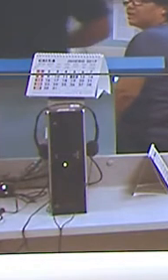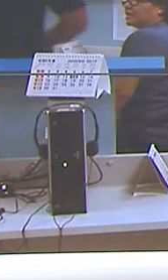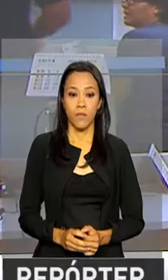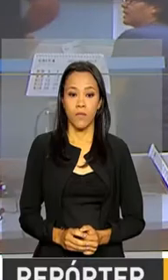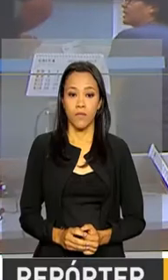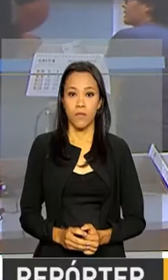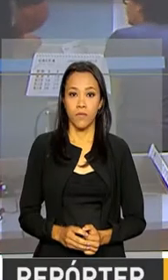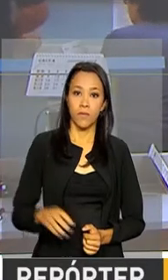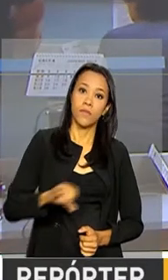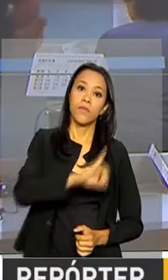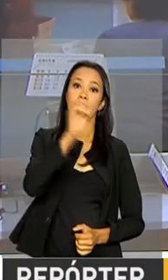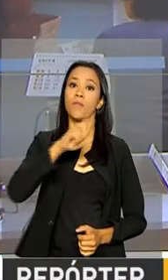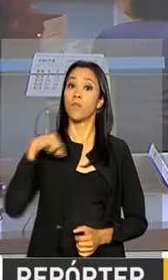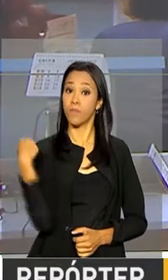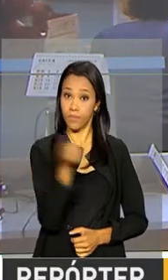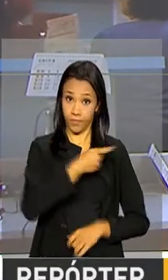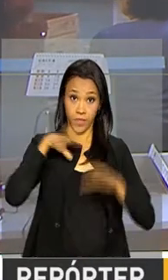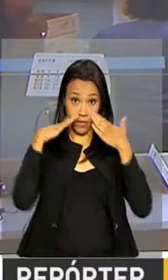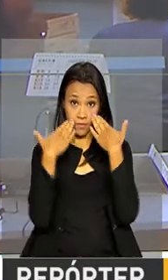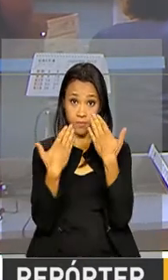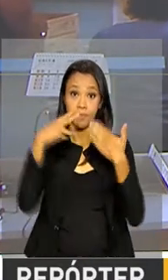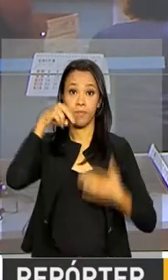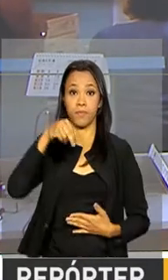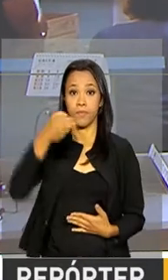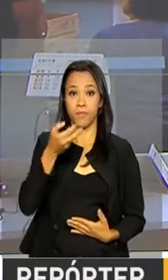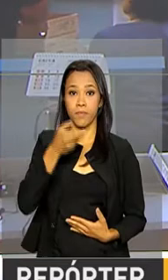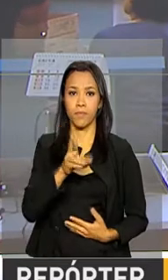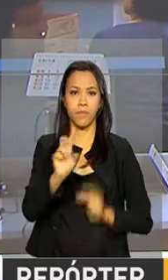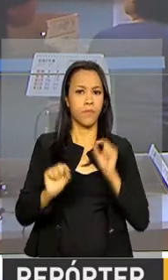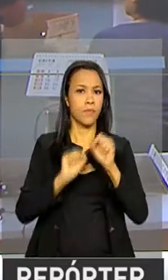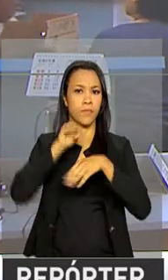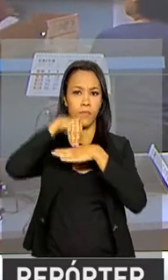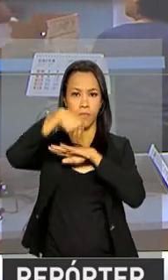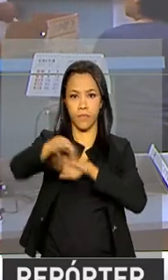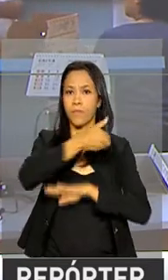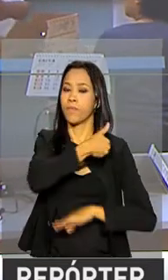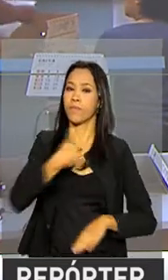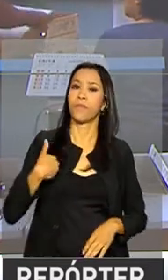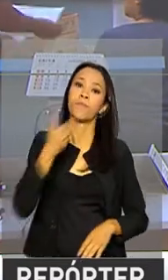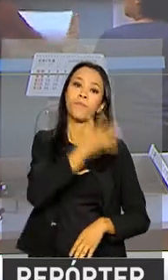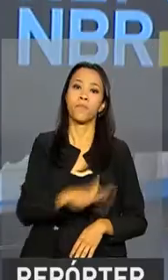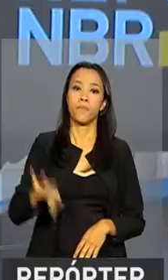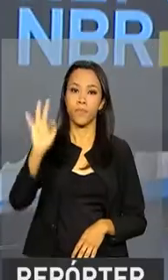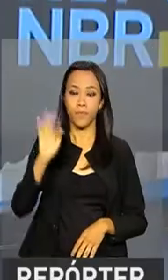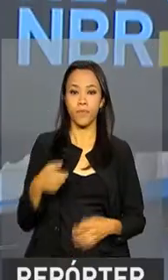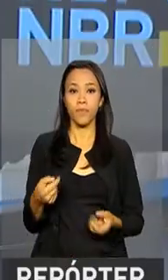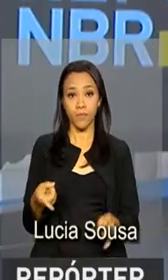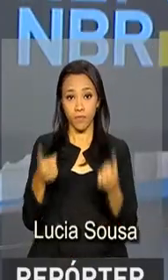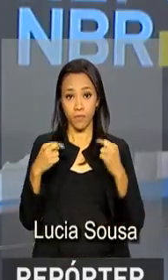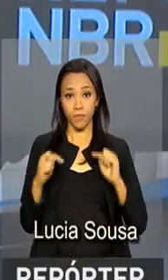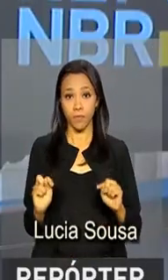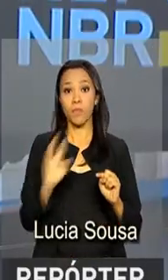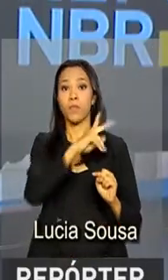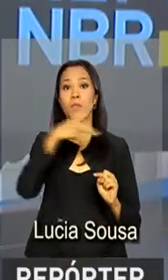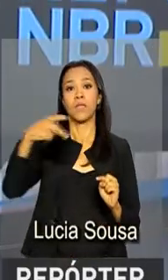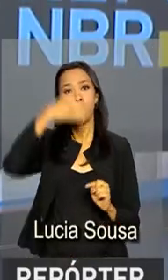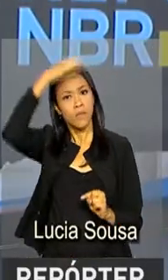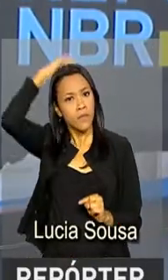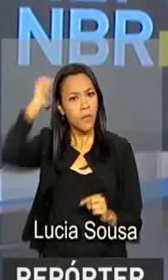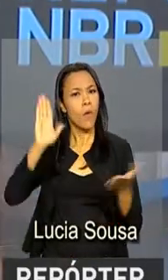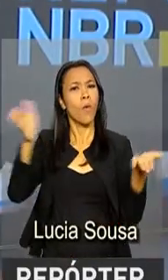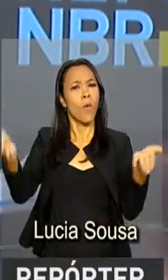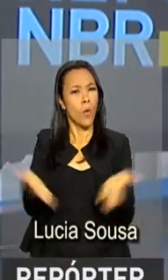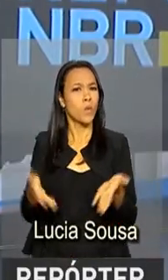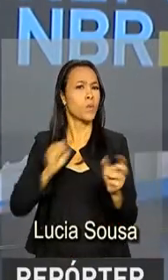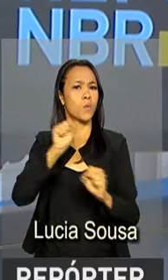lá estamos de volta com repórter nbr e as notícias do governo federal o presidente michel temer faz hoje